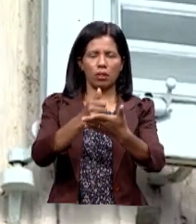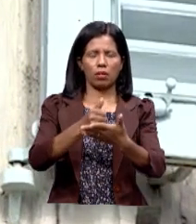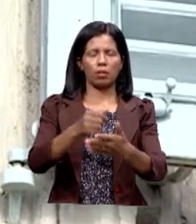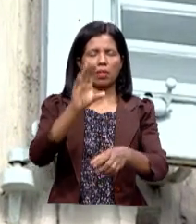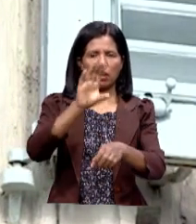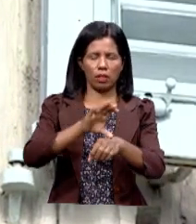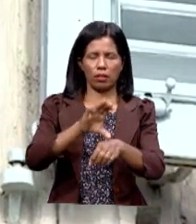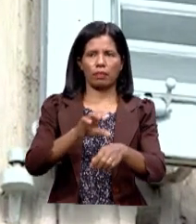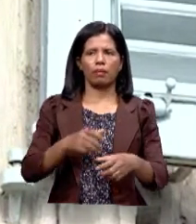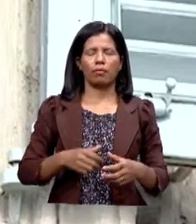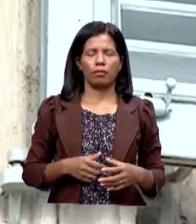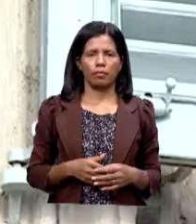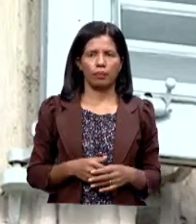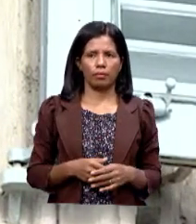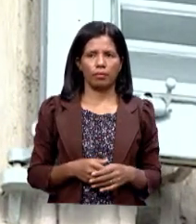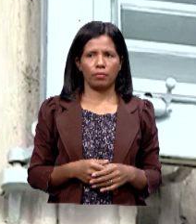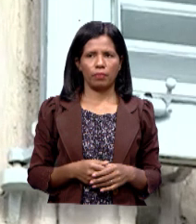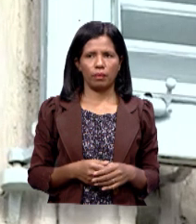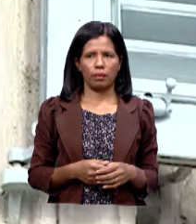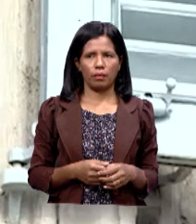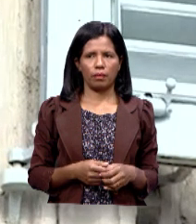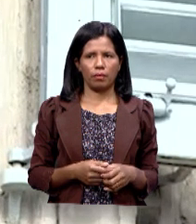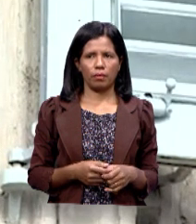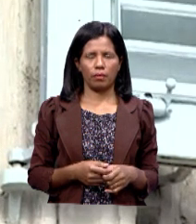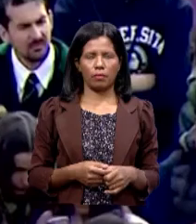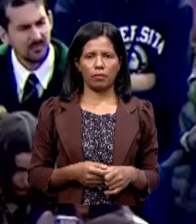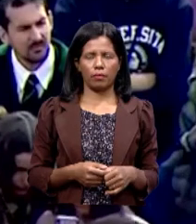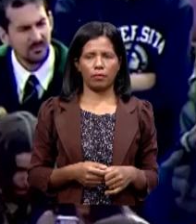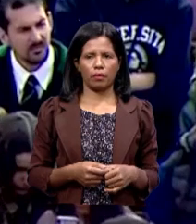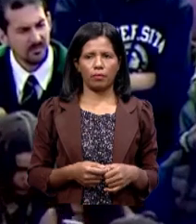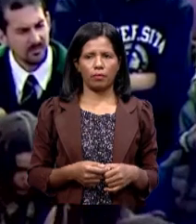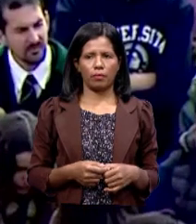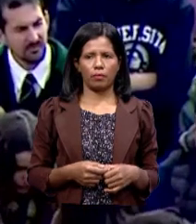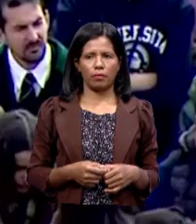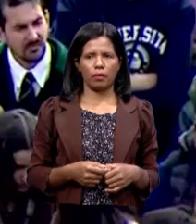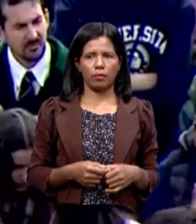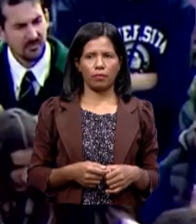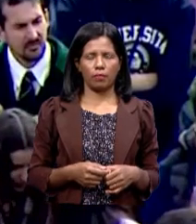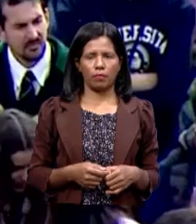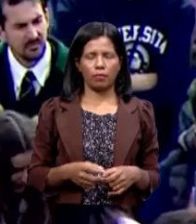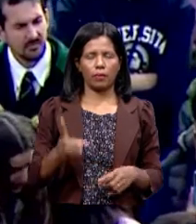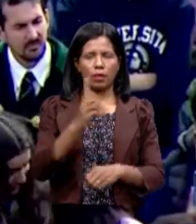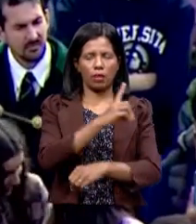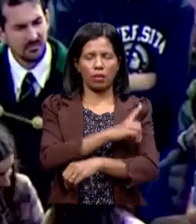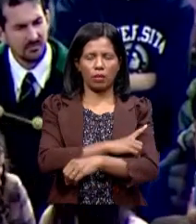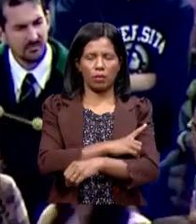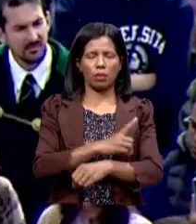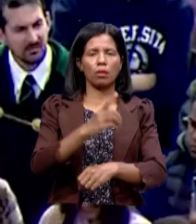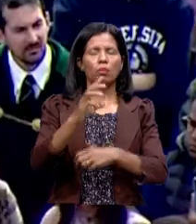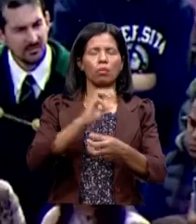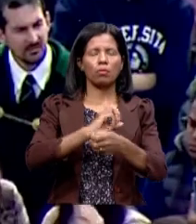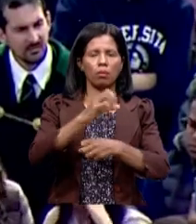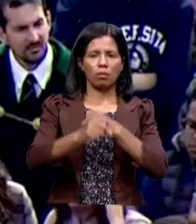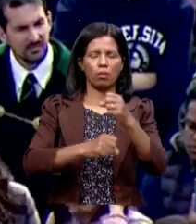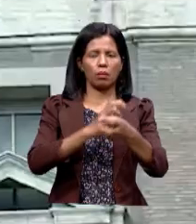igreja. Servitore del Vangelo della Chiesa. E allora, tradicional Dia Mundial da Paz e a